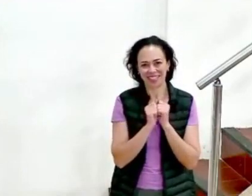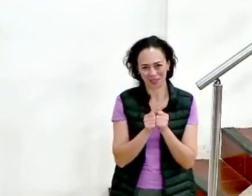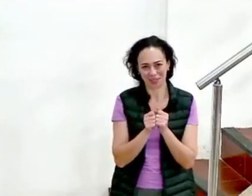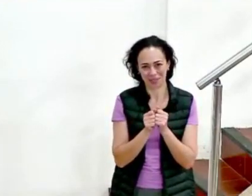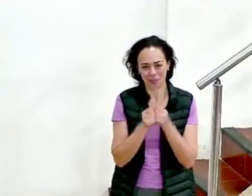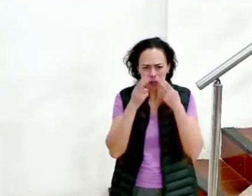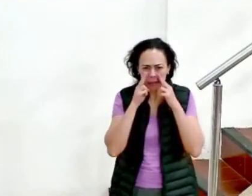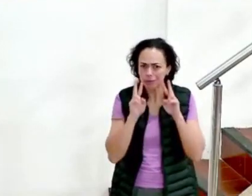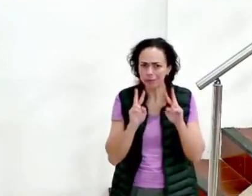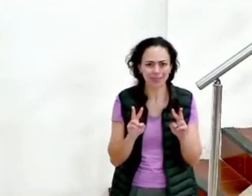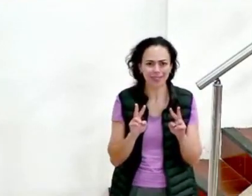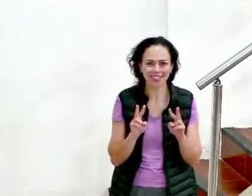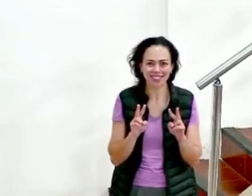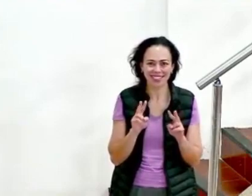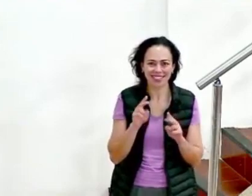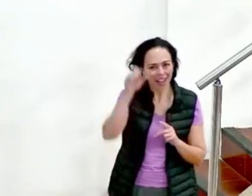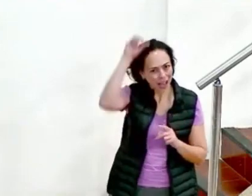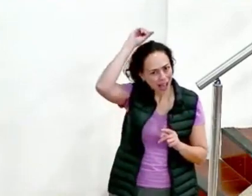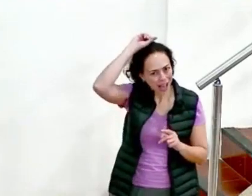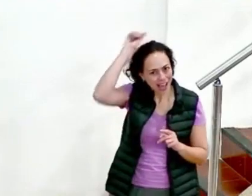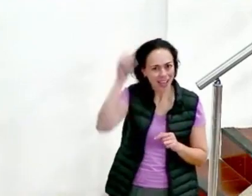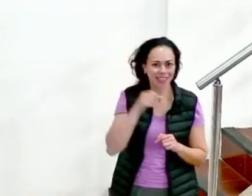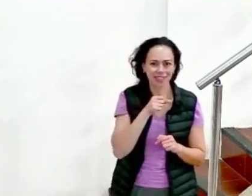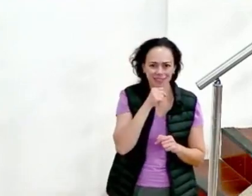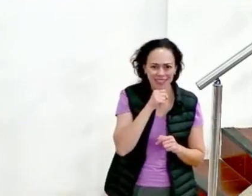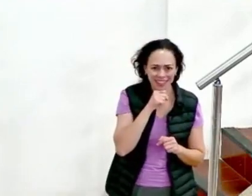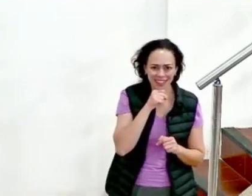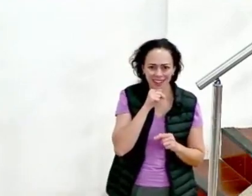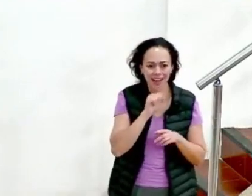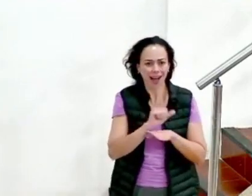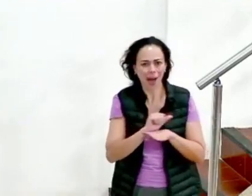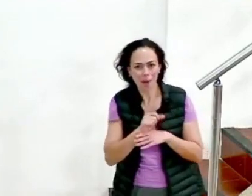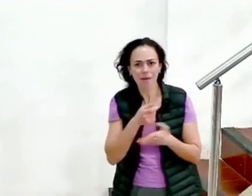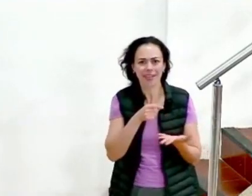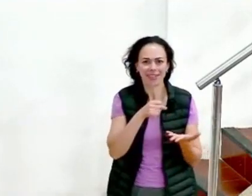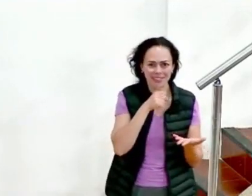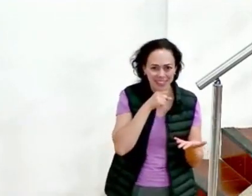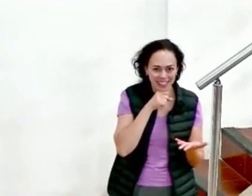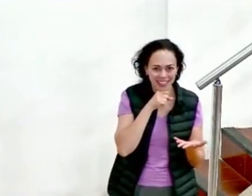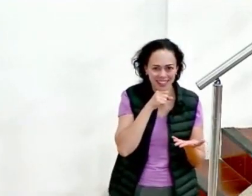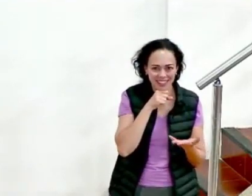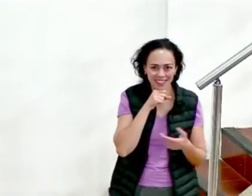velhinhos, vendo eles criando